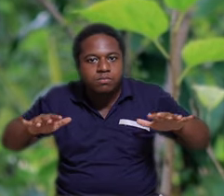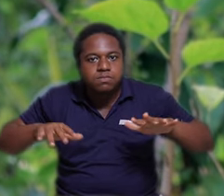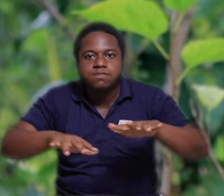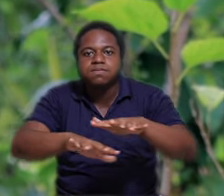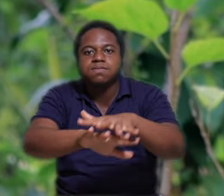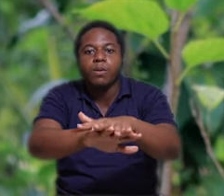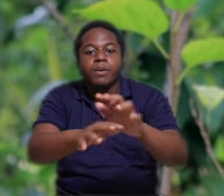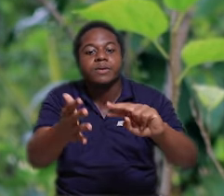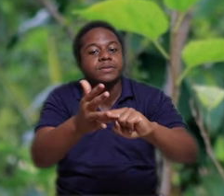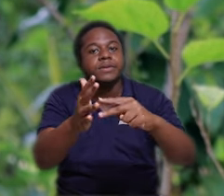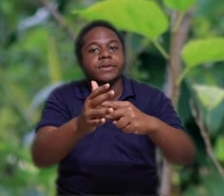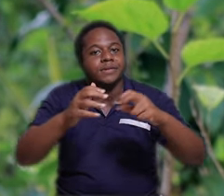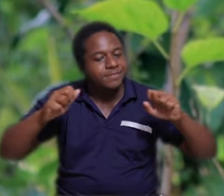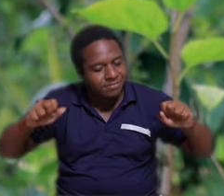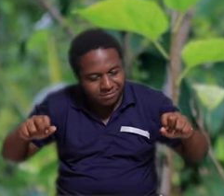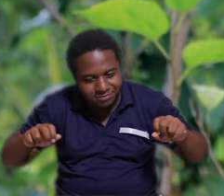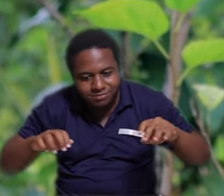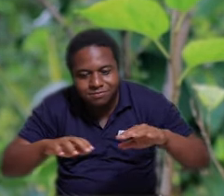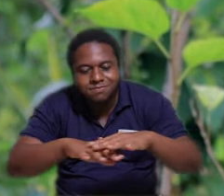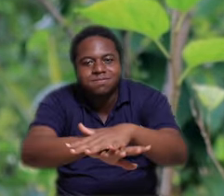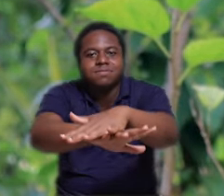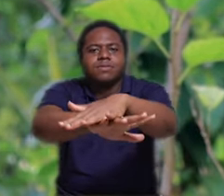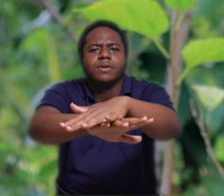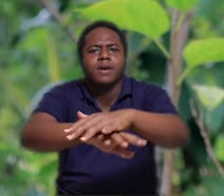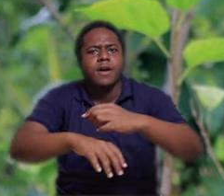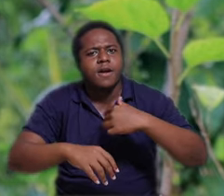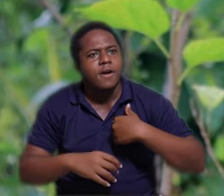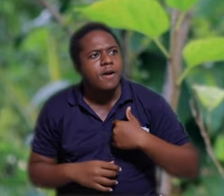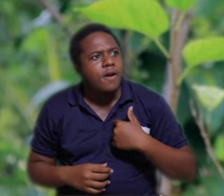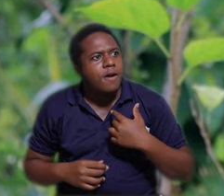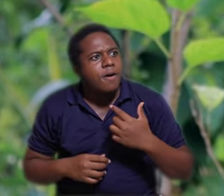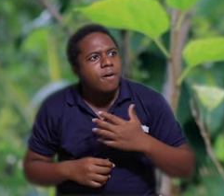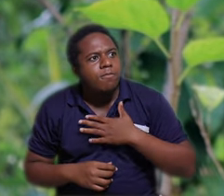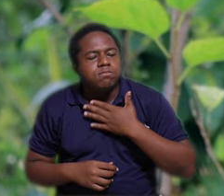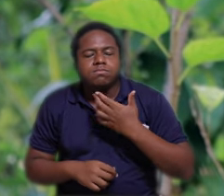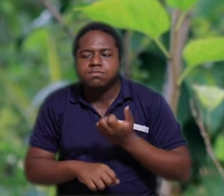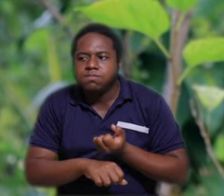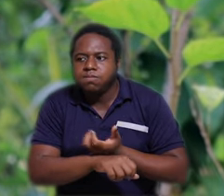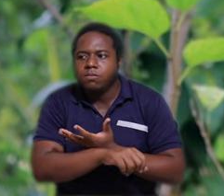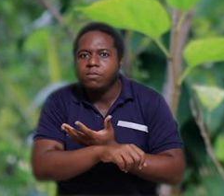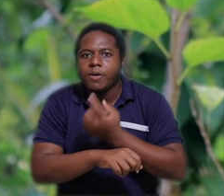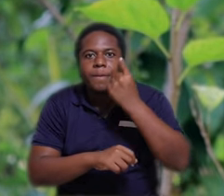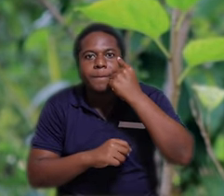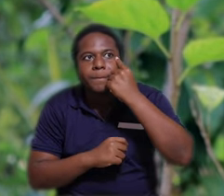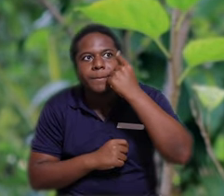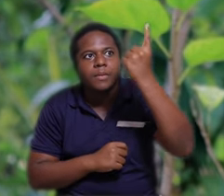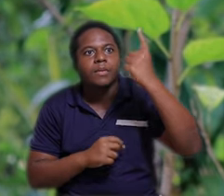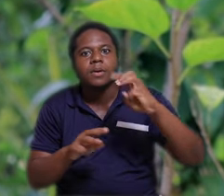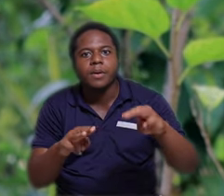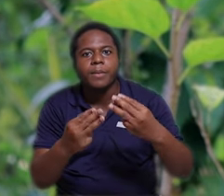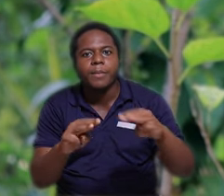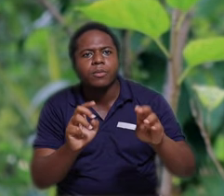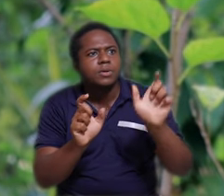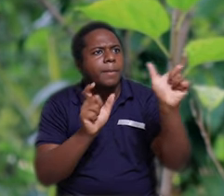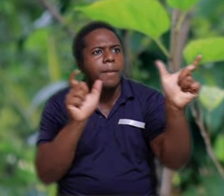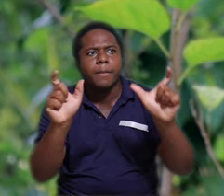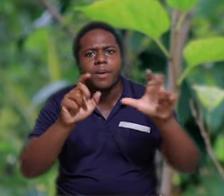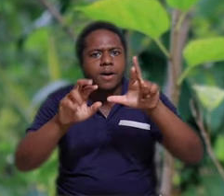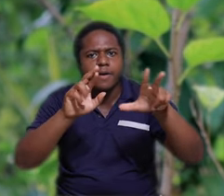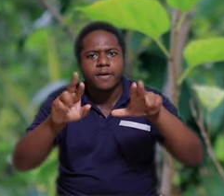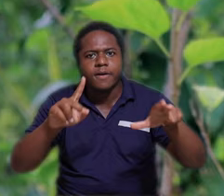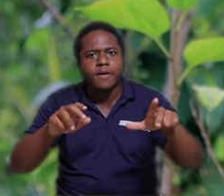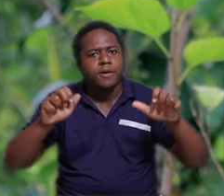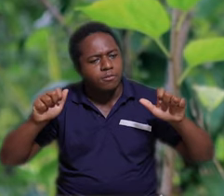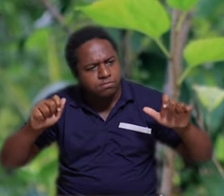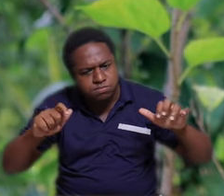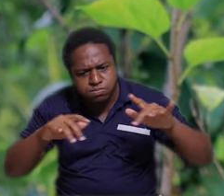Nibiru seria cruzamentos. Isso me deixou super intrigado. E eu fiquei pensando nas maneiras de cruzar coisas da música, né?